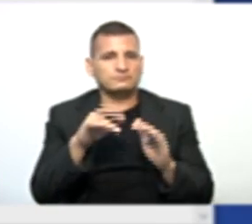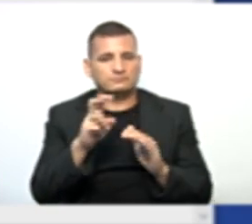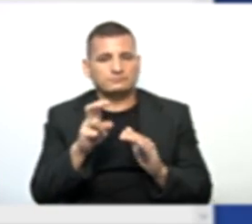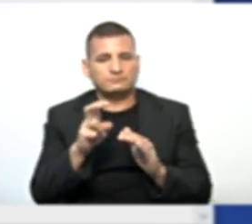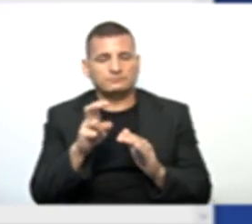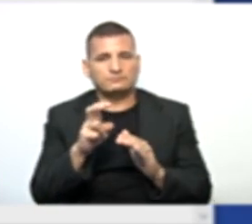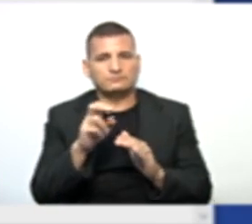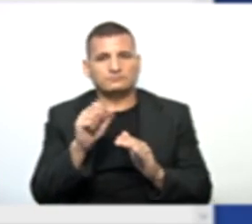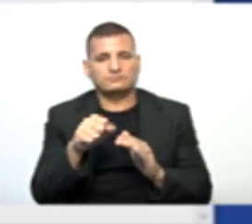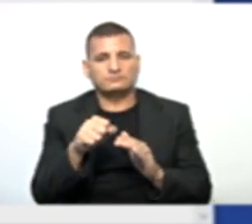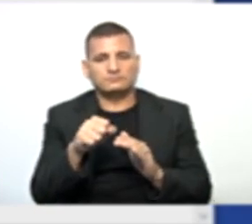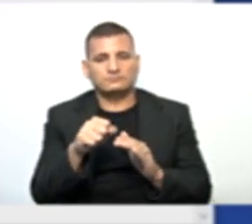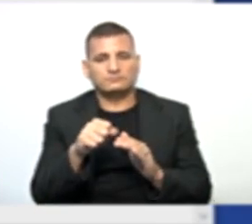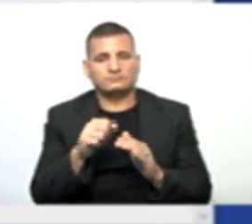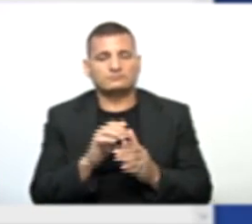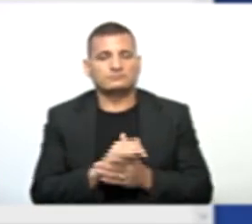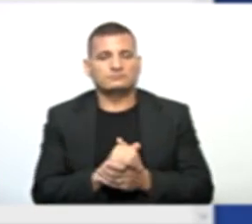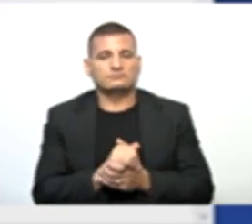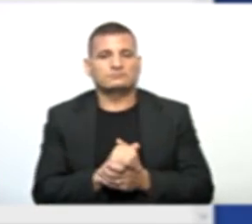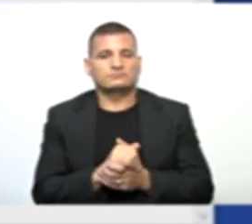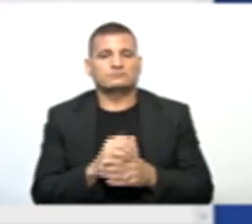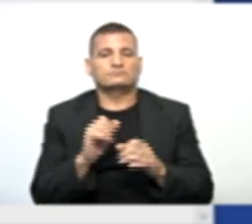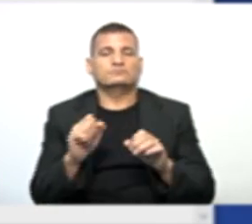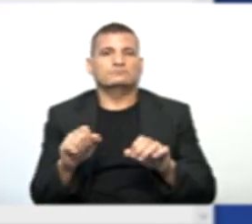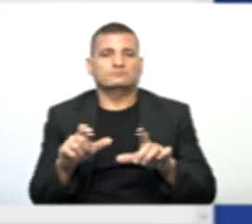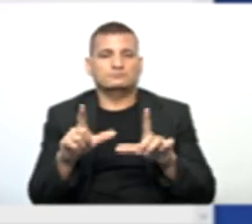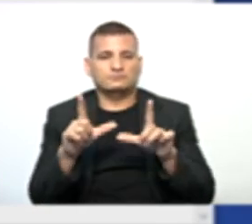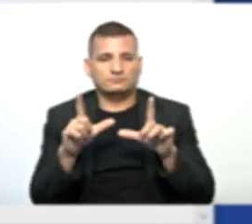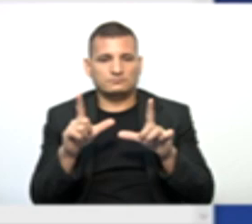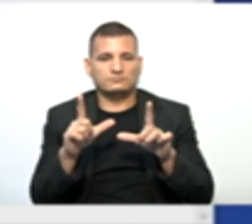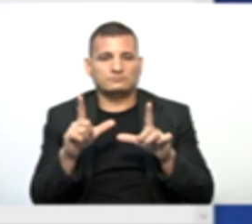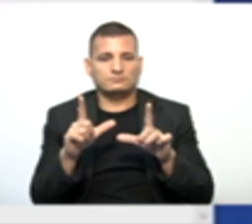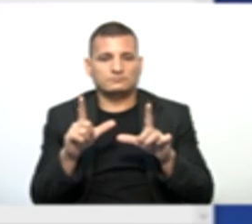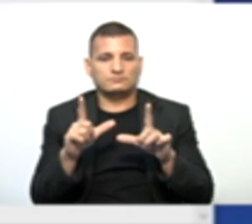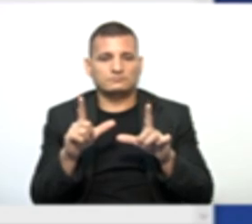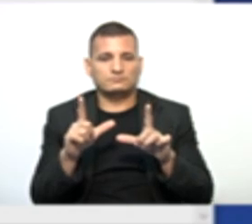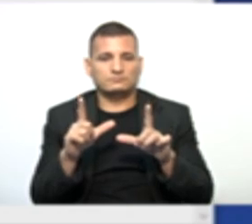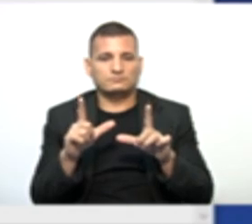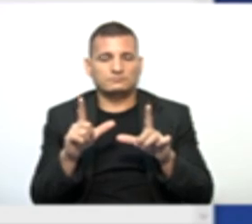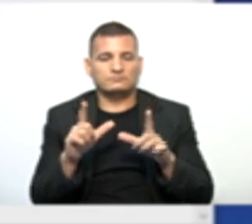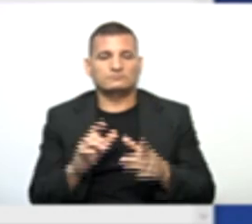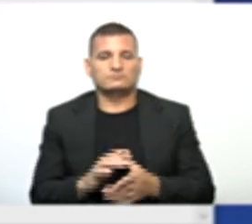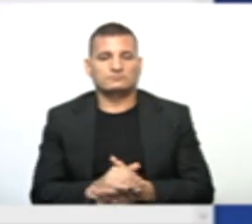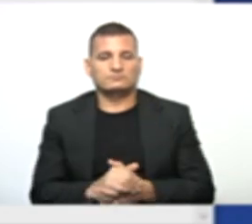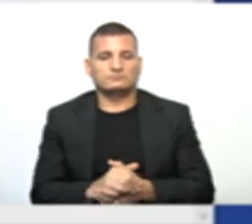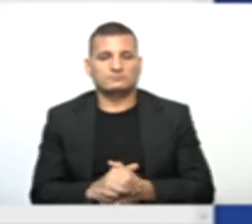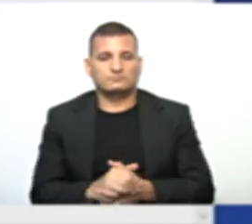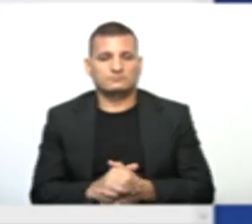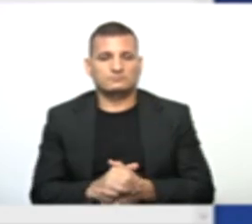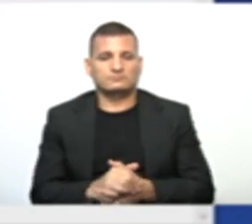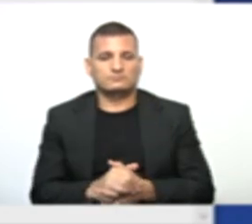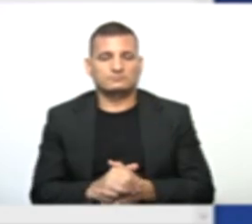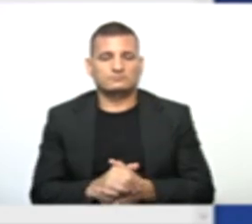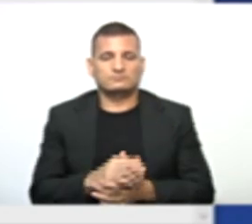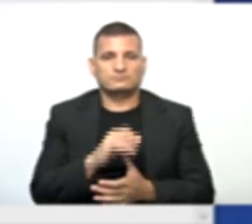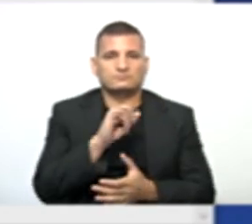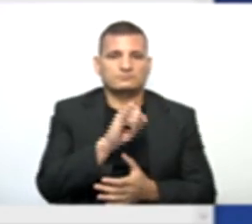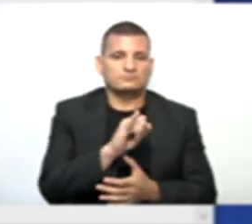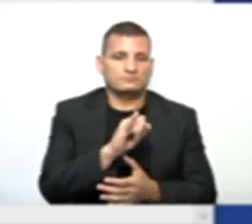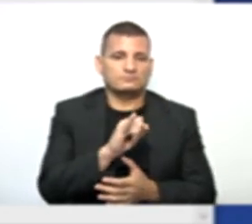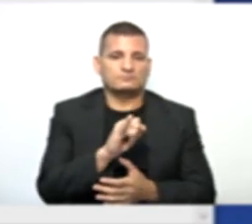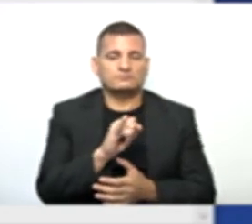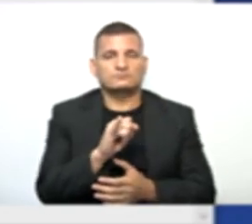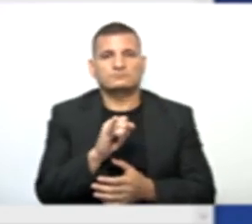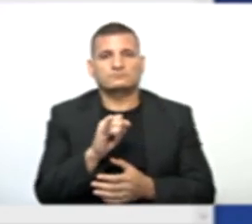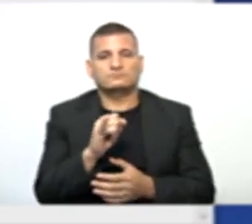Sim. Então, ele vai de novo e imprime. Imprimiu o 1 e vem aqui e incrementa. Então, agora o i é igual a